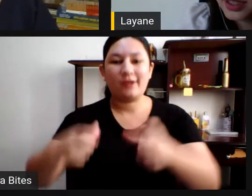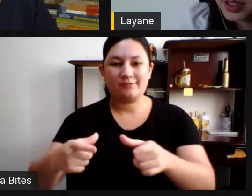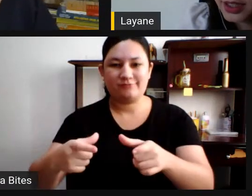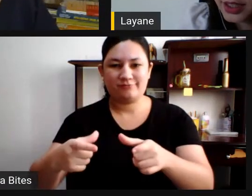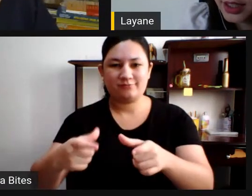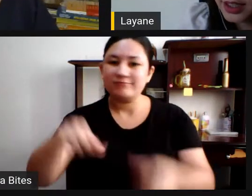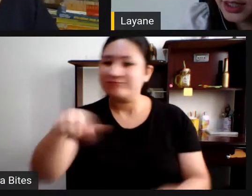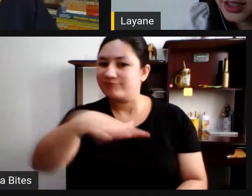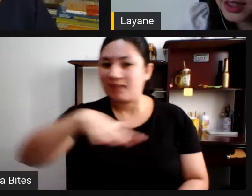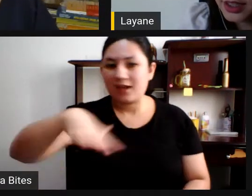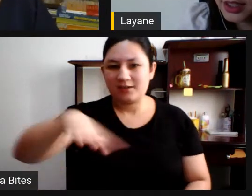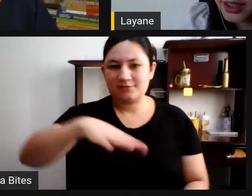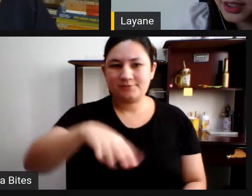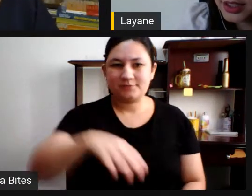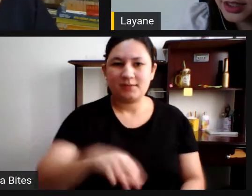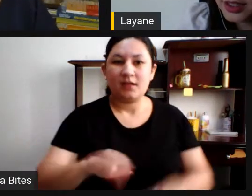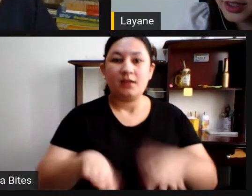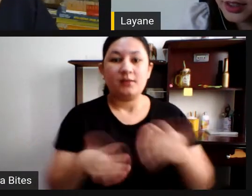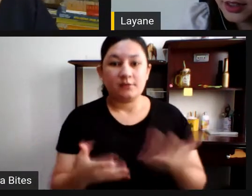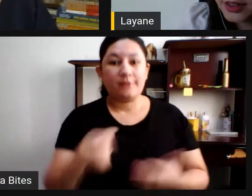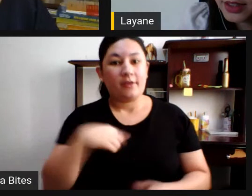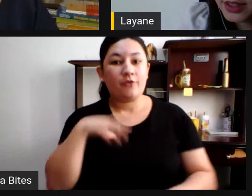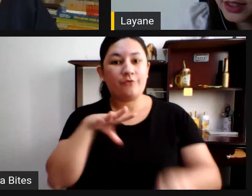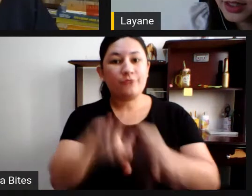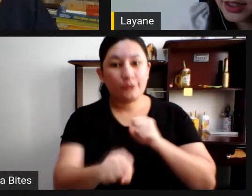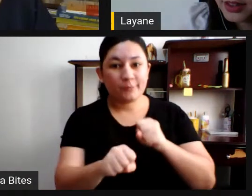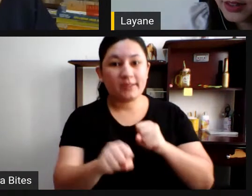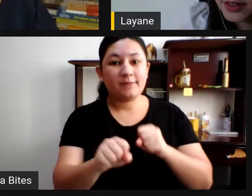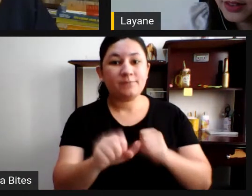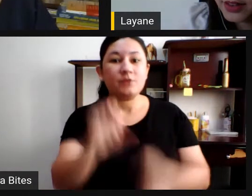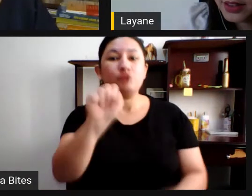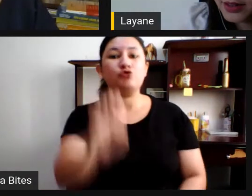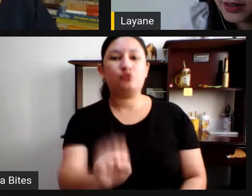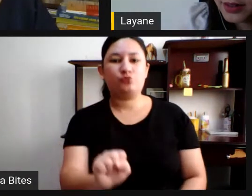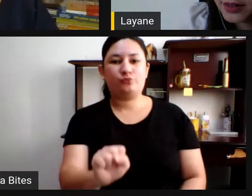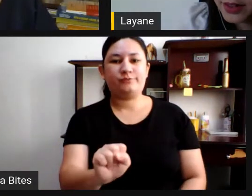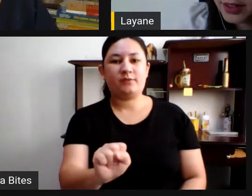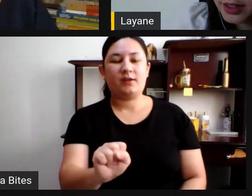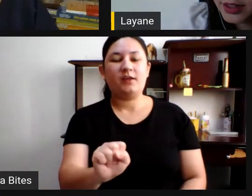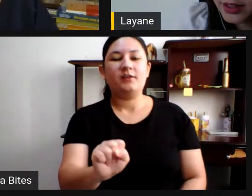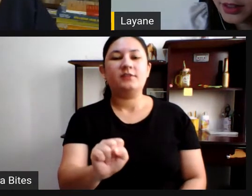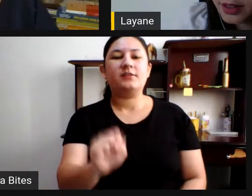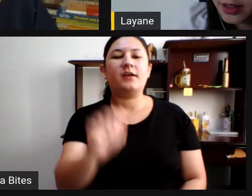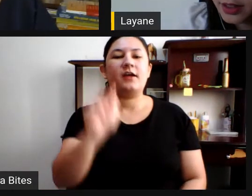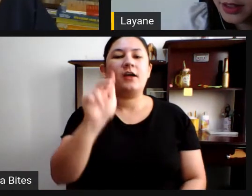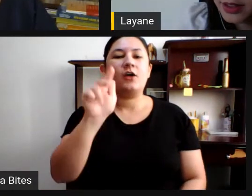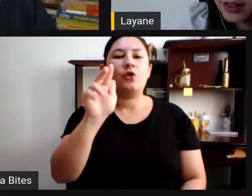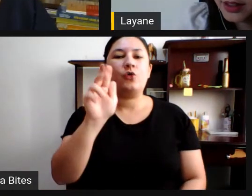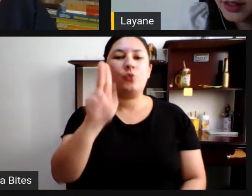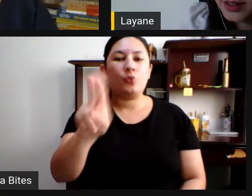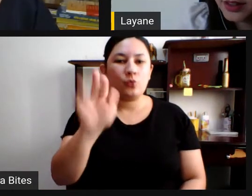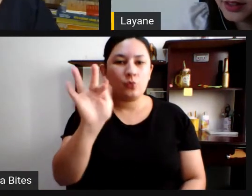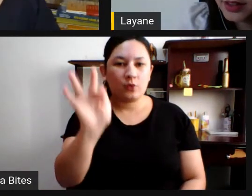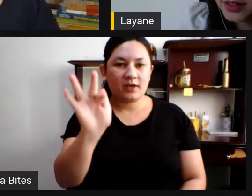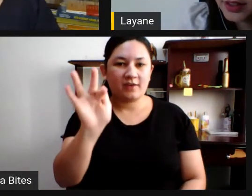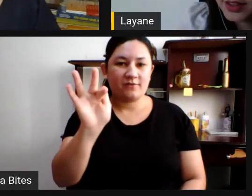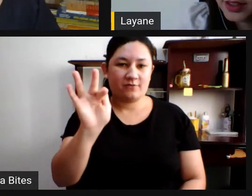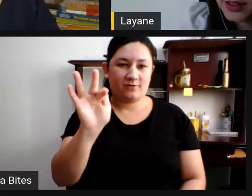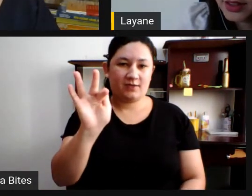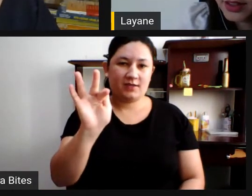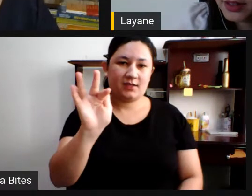fiz a minha graduação no sul do Brasil na Universidade Estadual do Oeste do Paraná